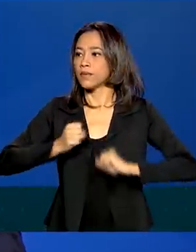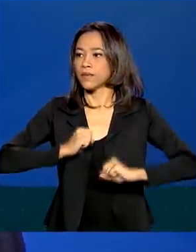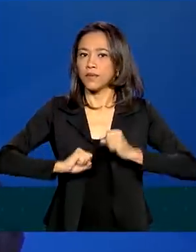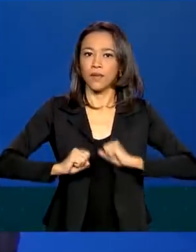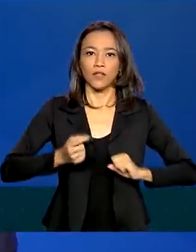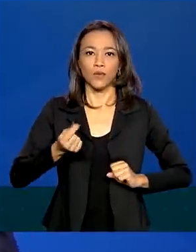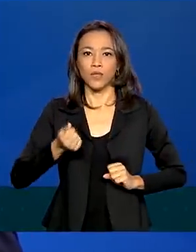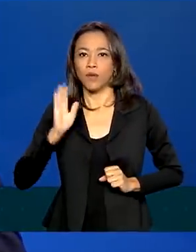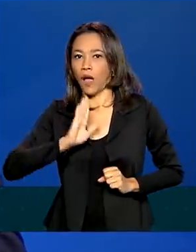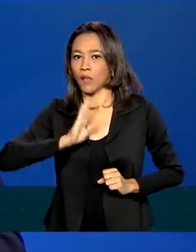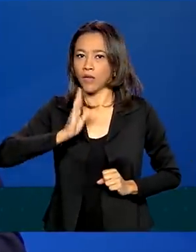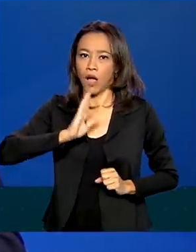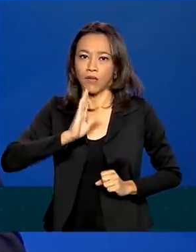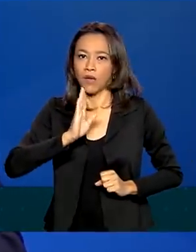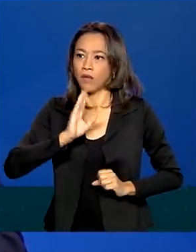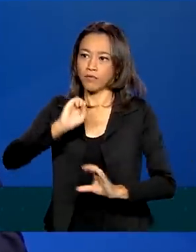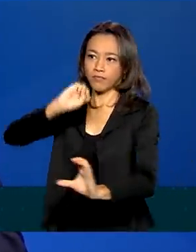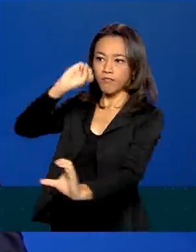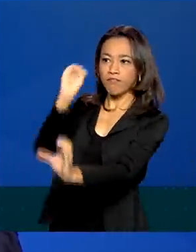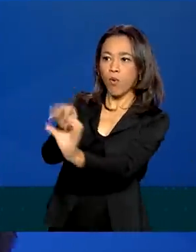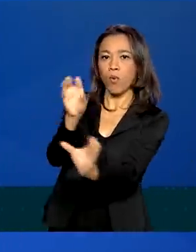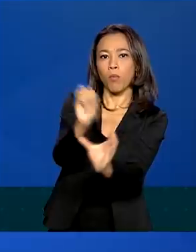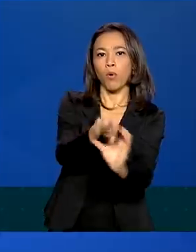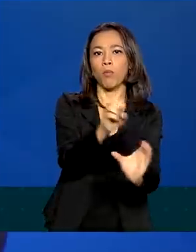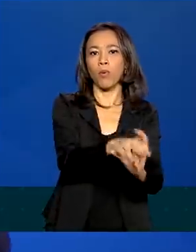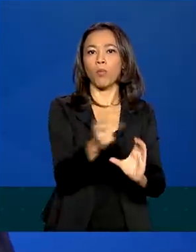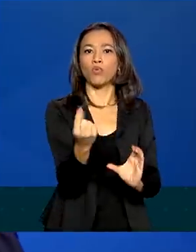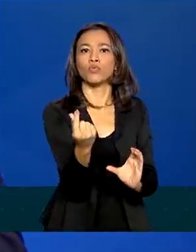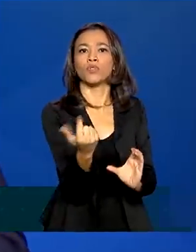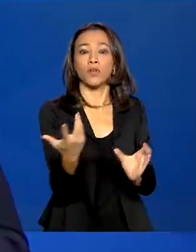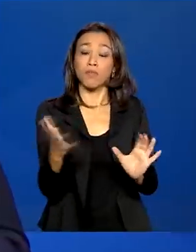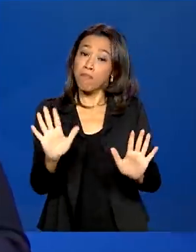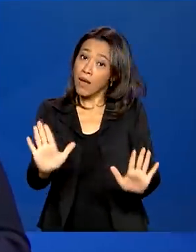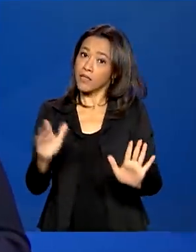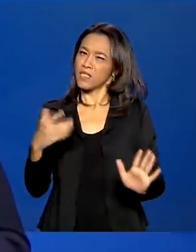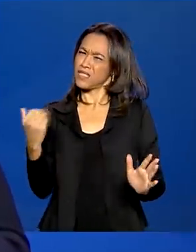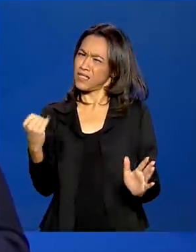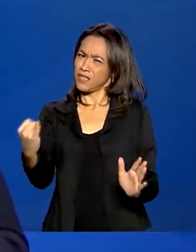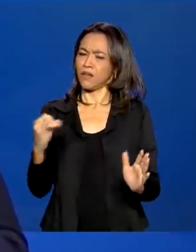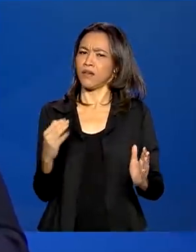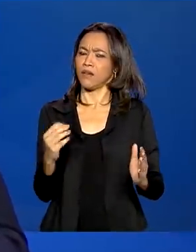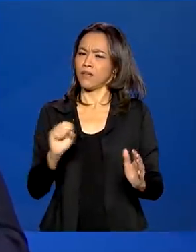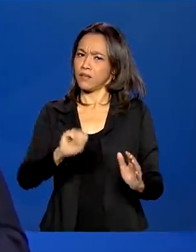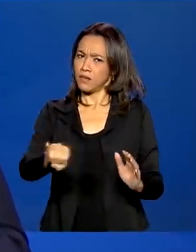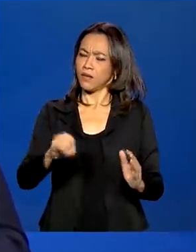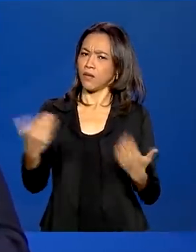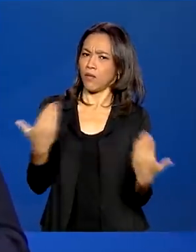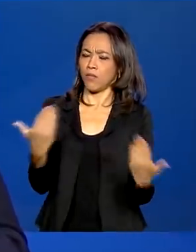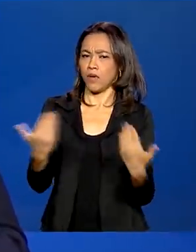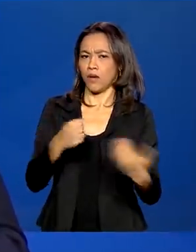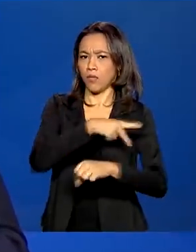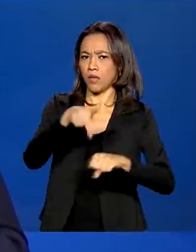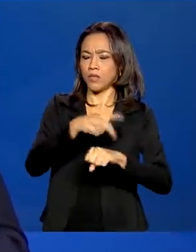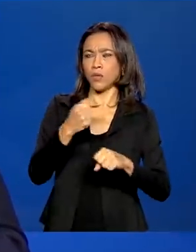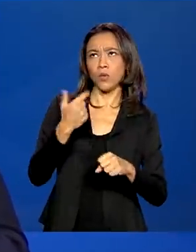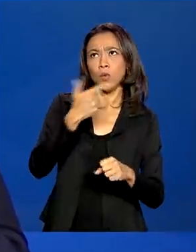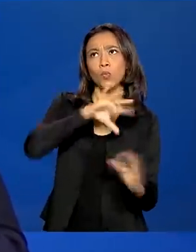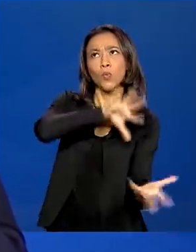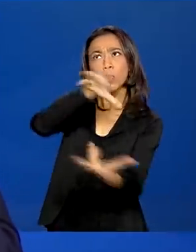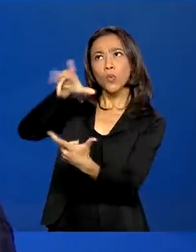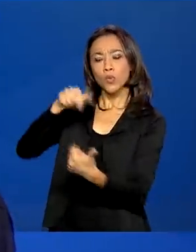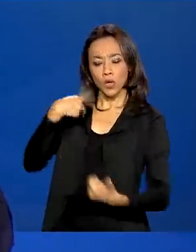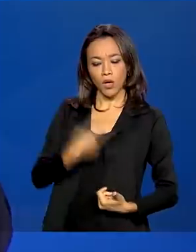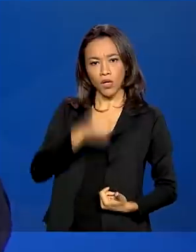para que o recurso chegue rápido na ponta mas eu gostaria de dizer que se a gente comparar o brasil com o resto do mundo nós fomos rápidos eficientes